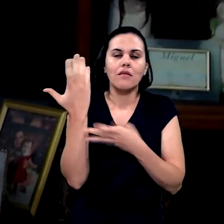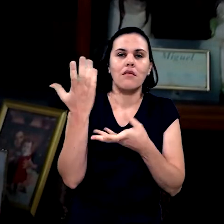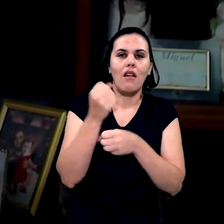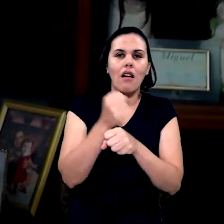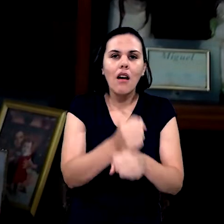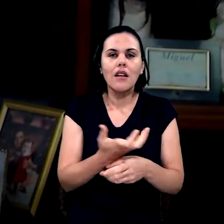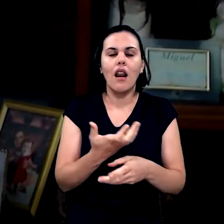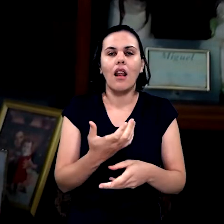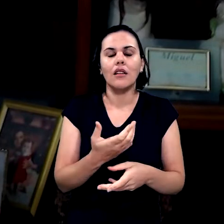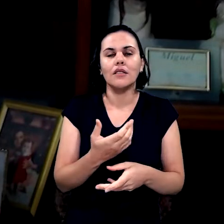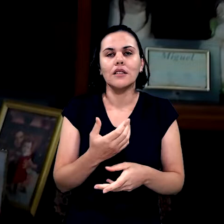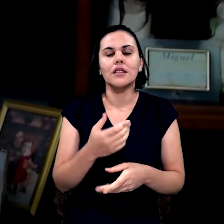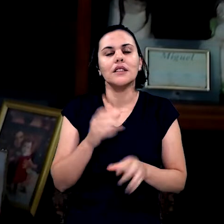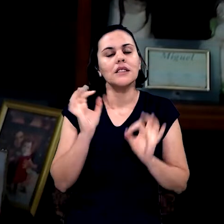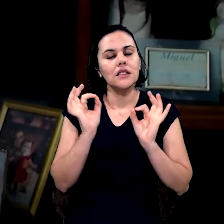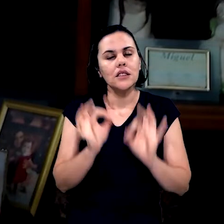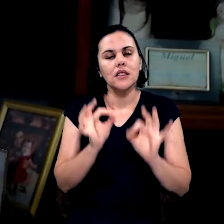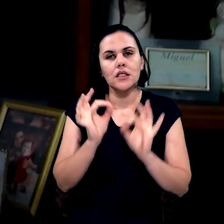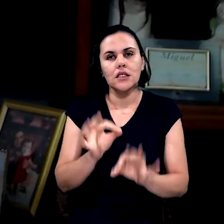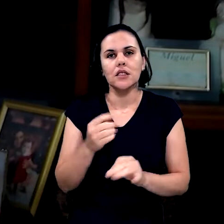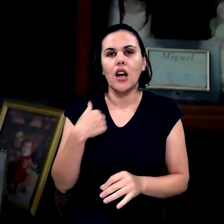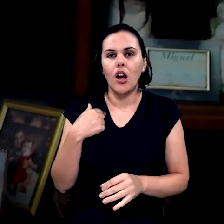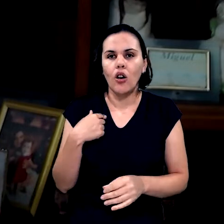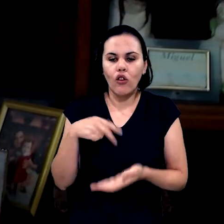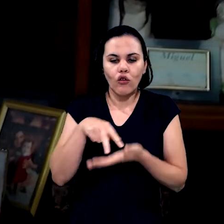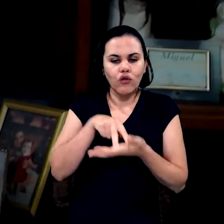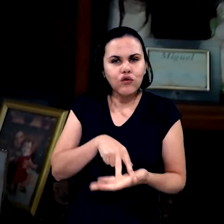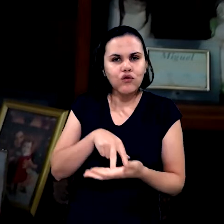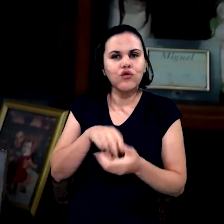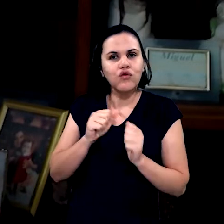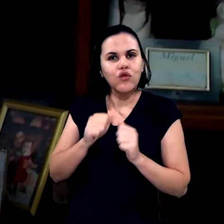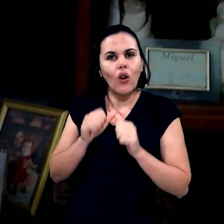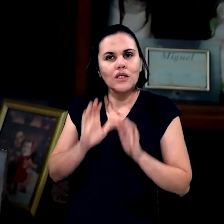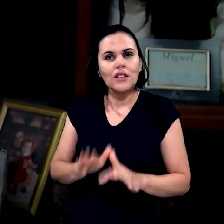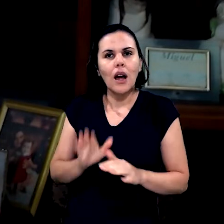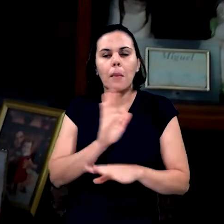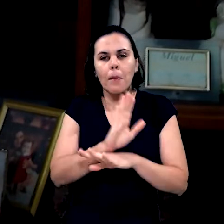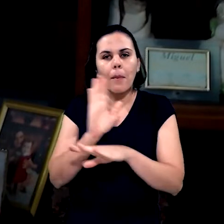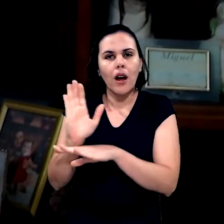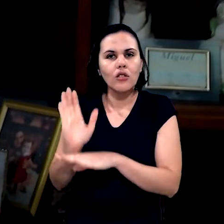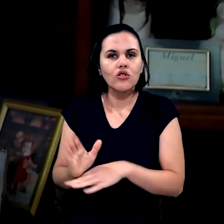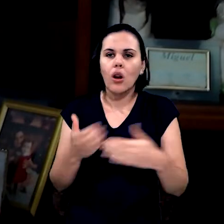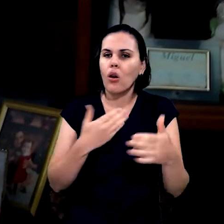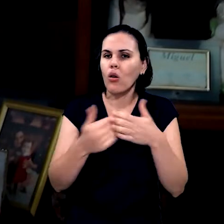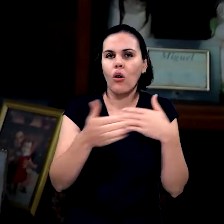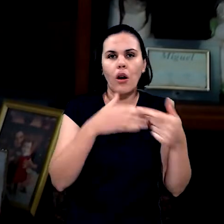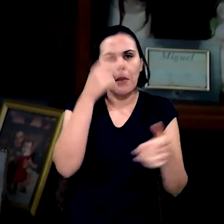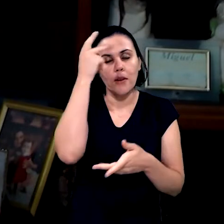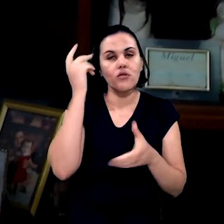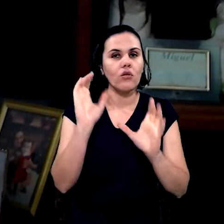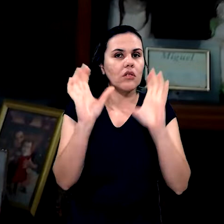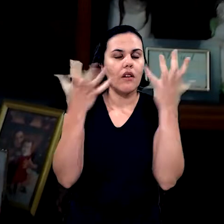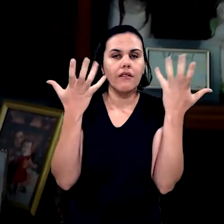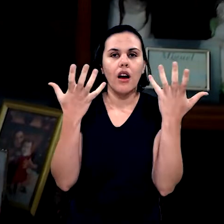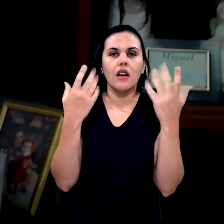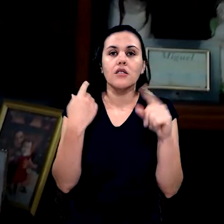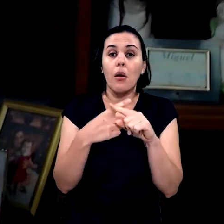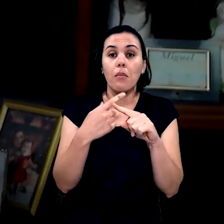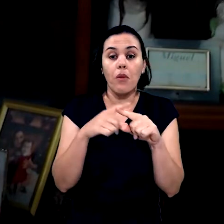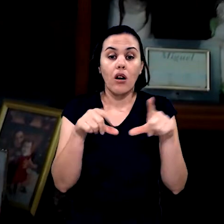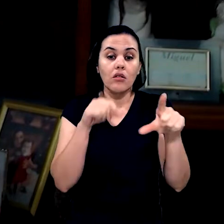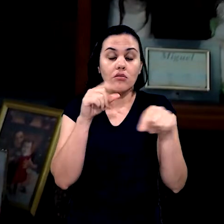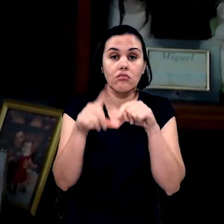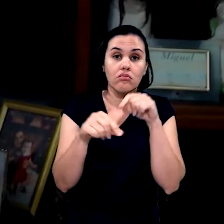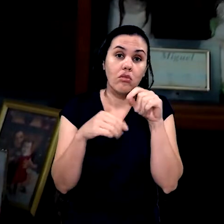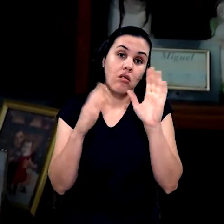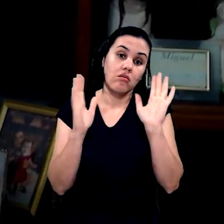carreguem as bandeiras. E com certeza vou estar aí para ajudar quem quer que sejam os festeiros, porque como